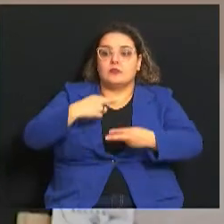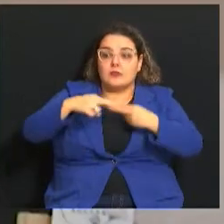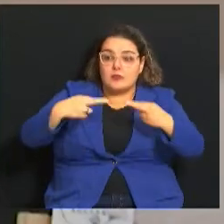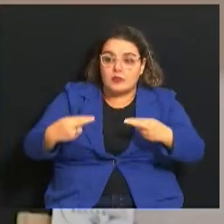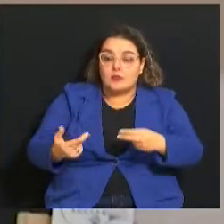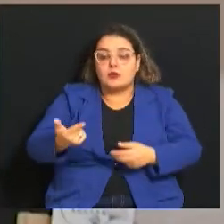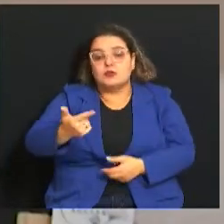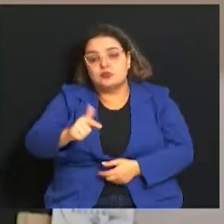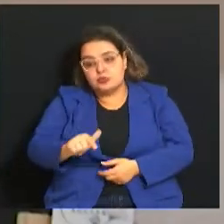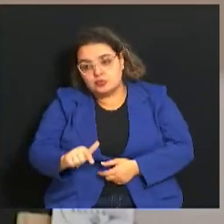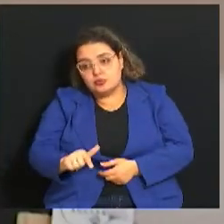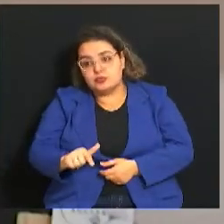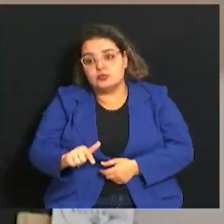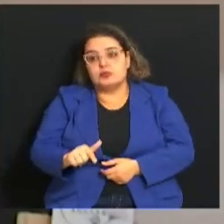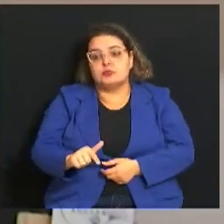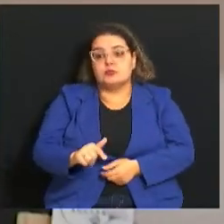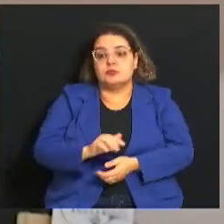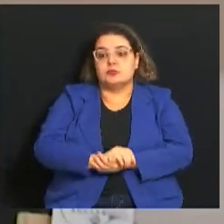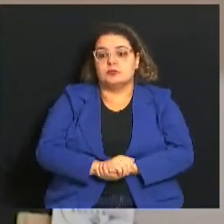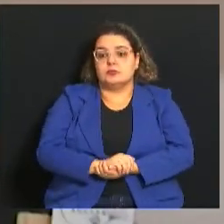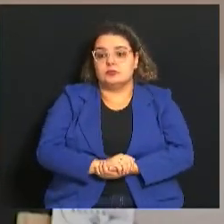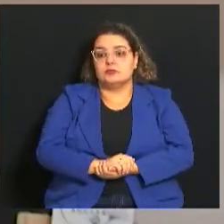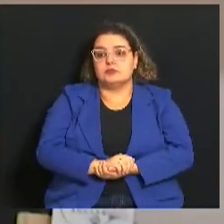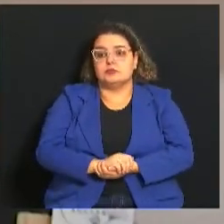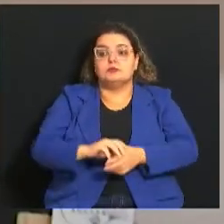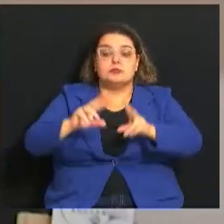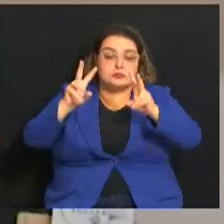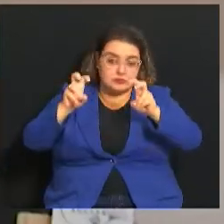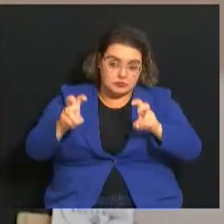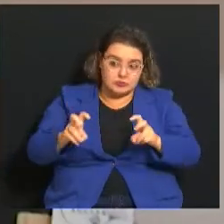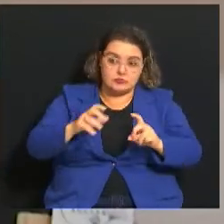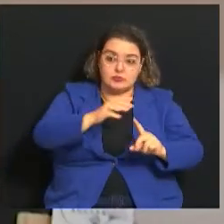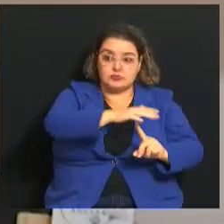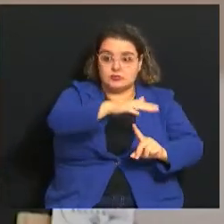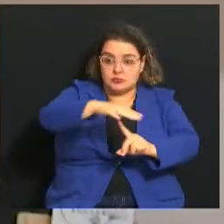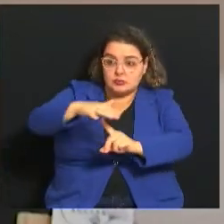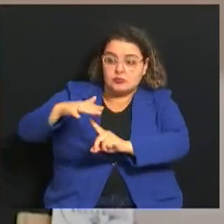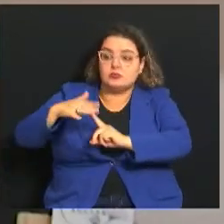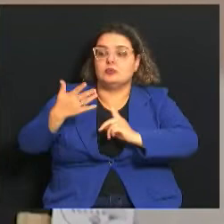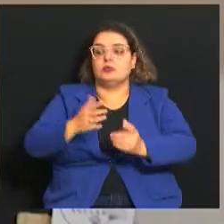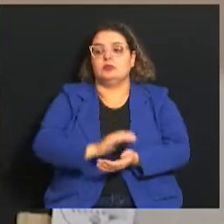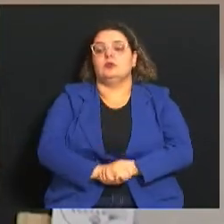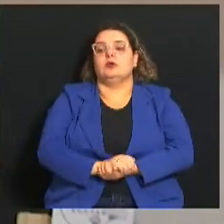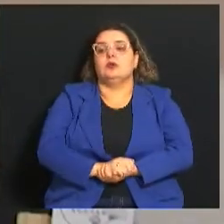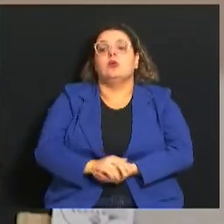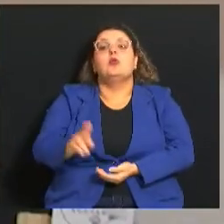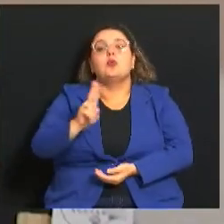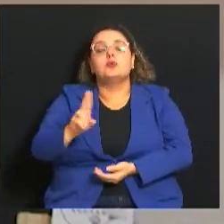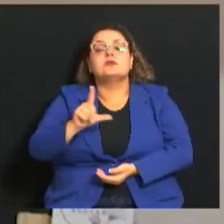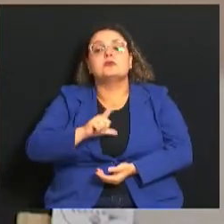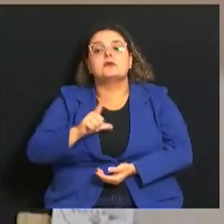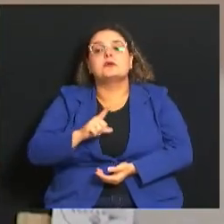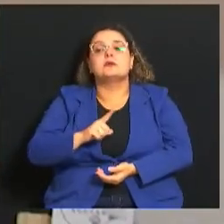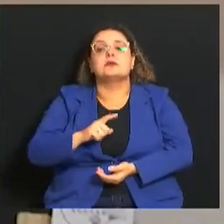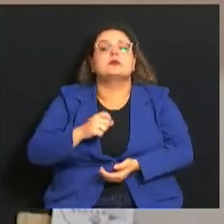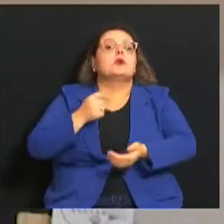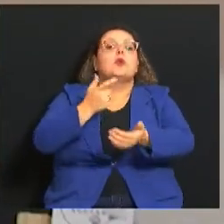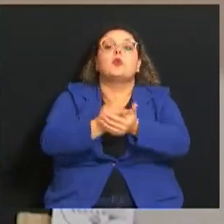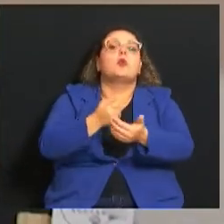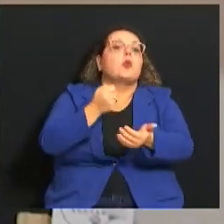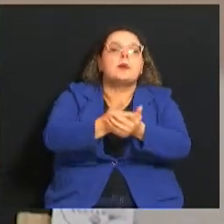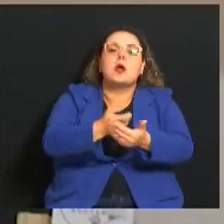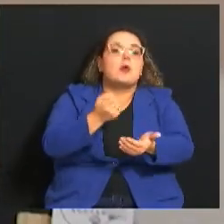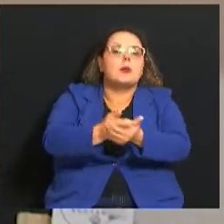materiais, da questão também do meio ambiente, né? Então a gente usar o que a gente já tem, não consumir mais. Então